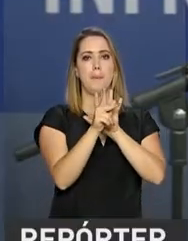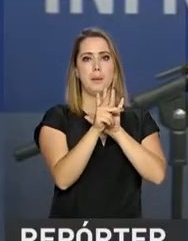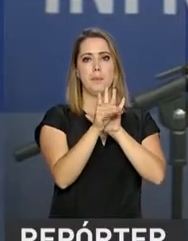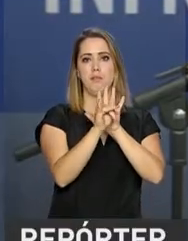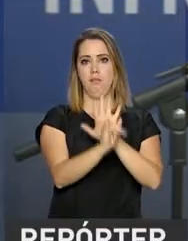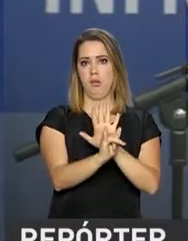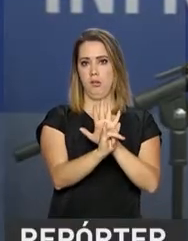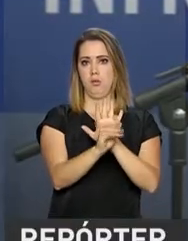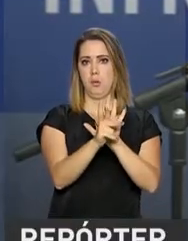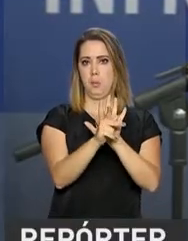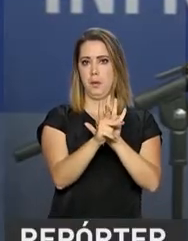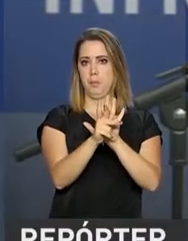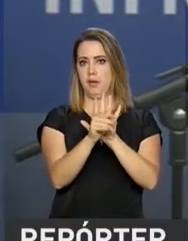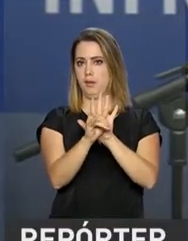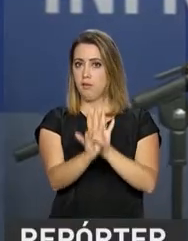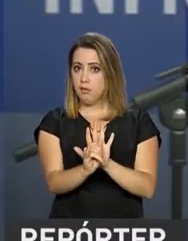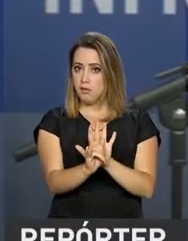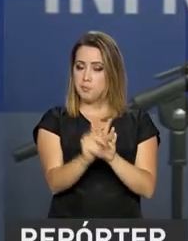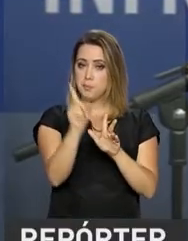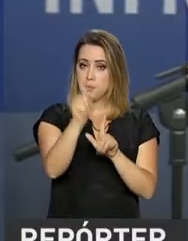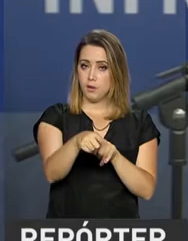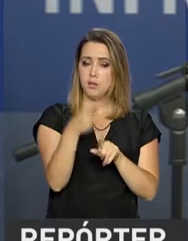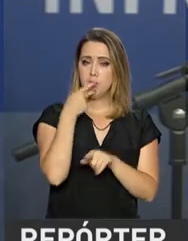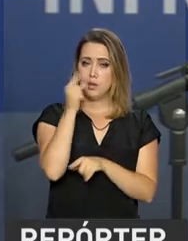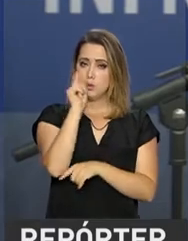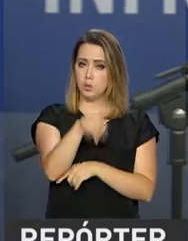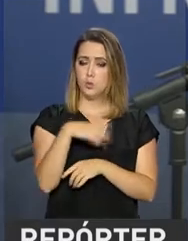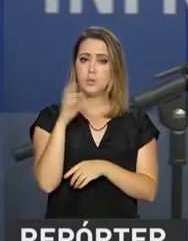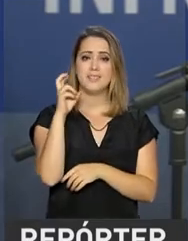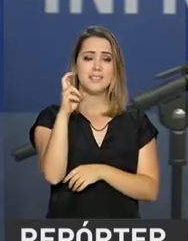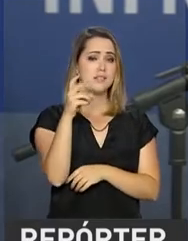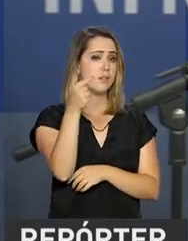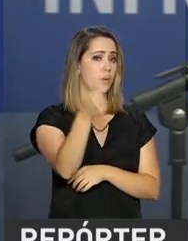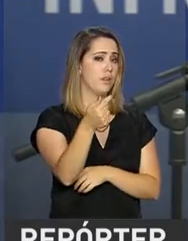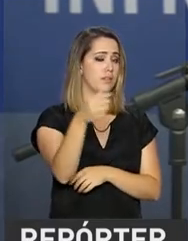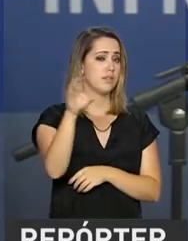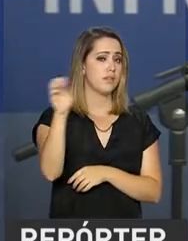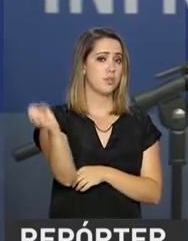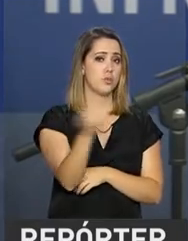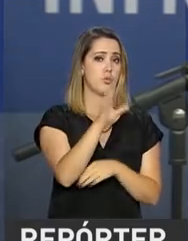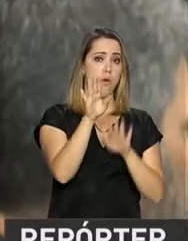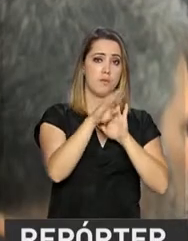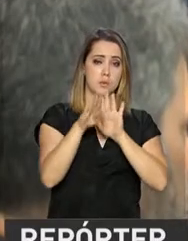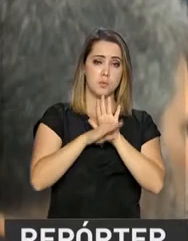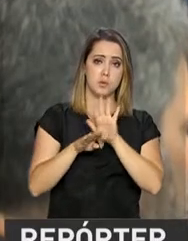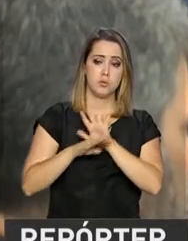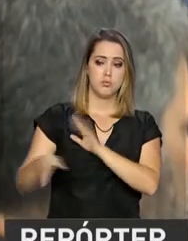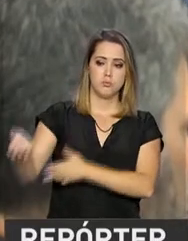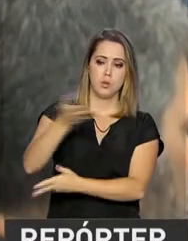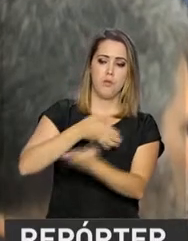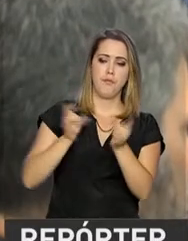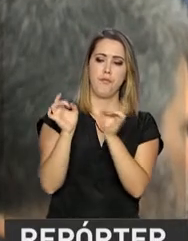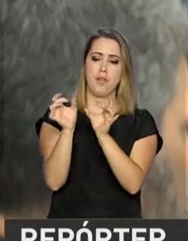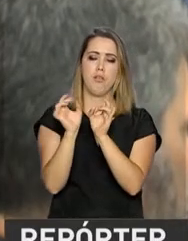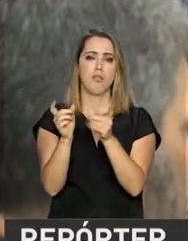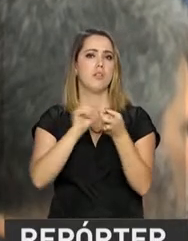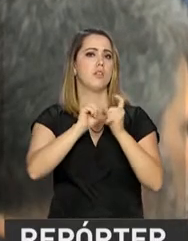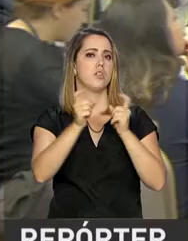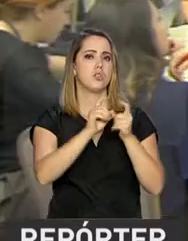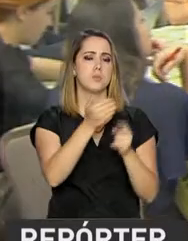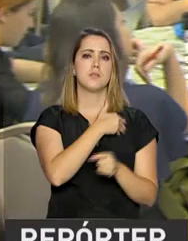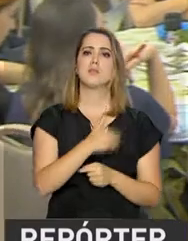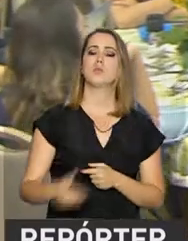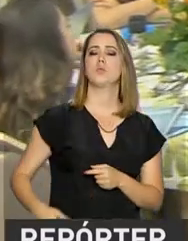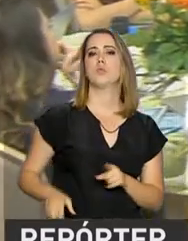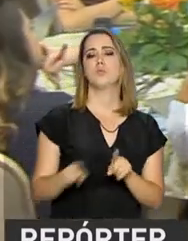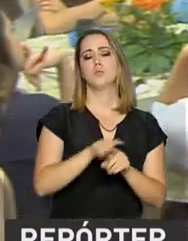Governo Federal, o PPI. Segundo Ailton, 57 novos projetos que envolvem concessões em diversos